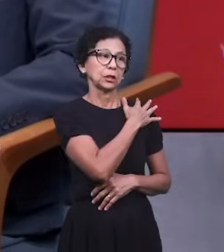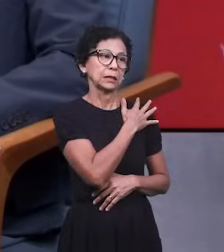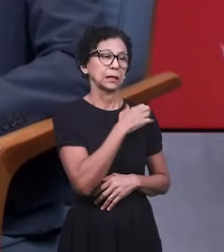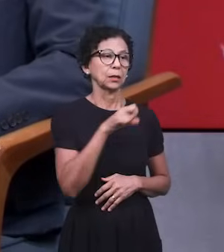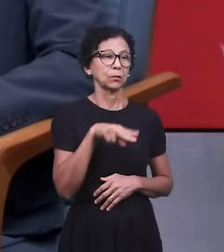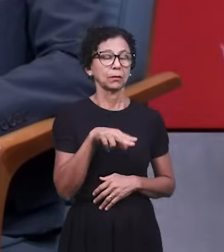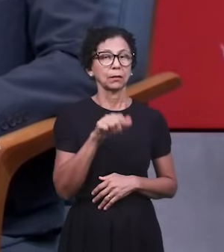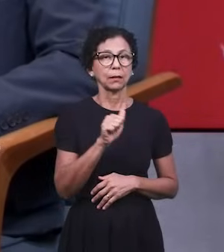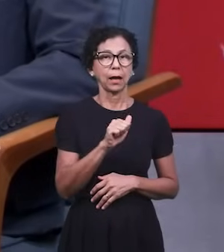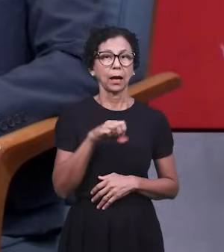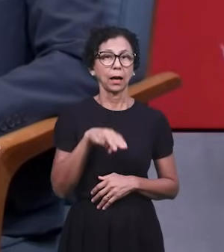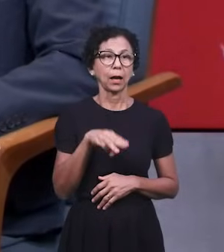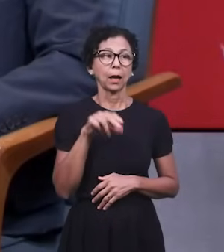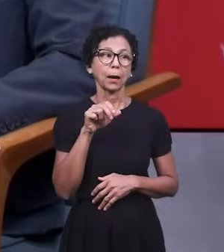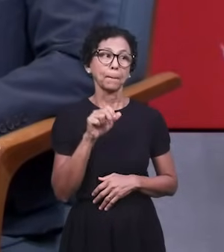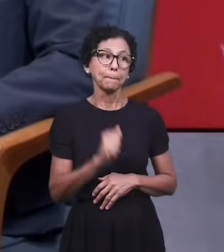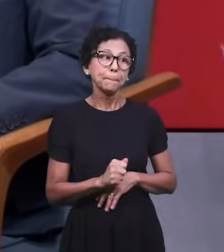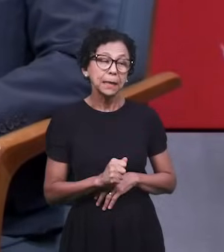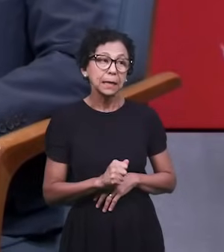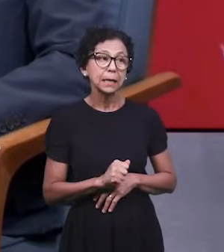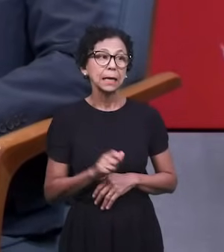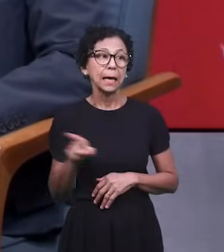para Geazi.